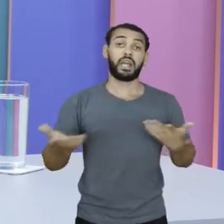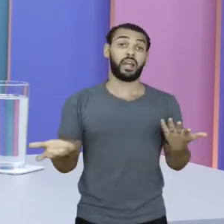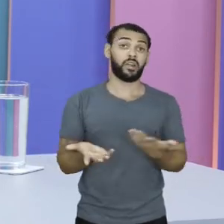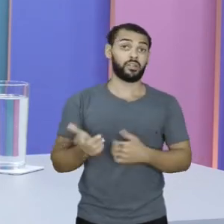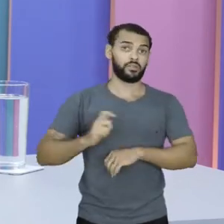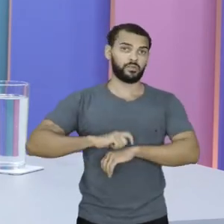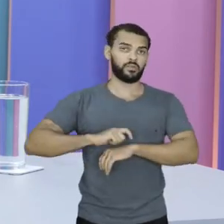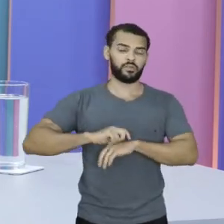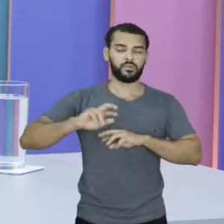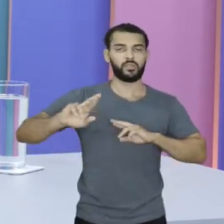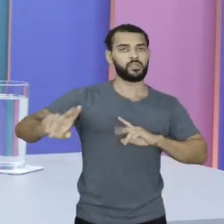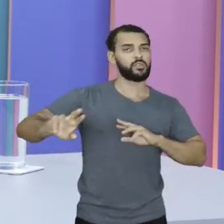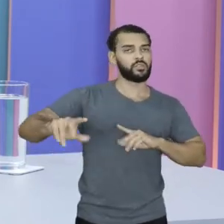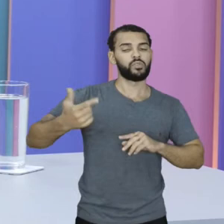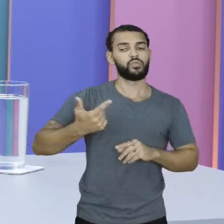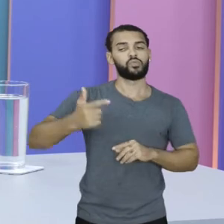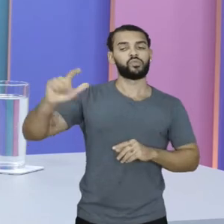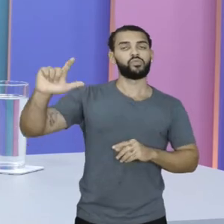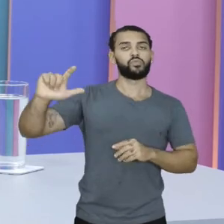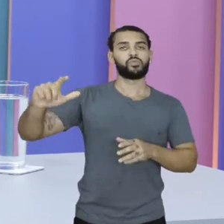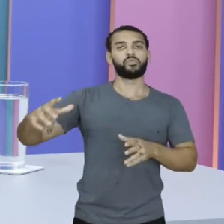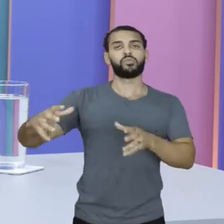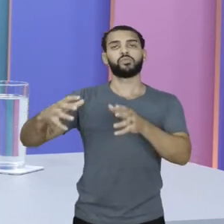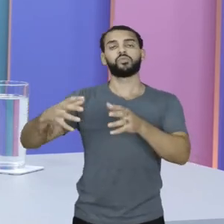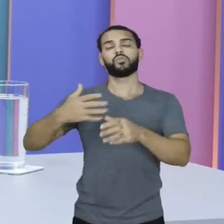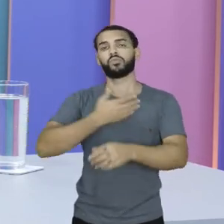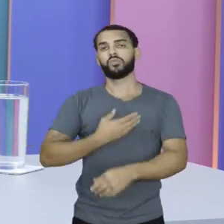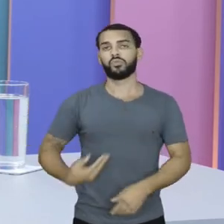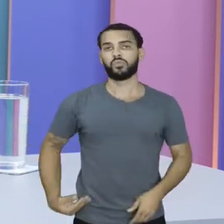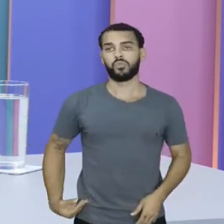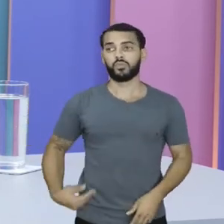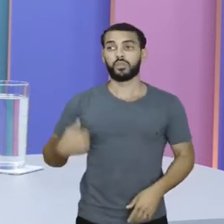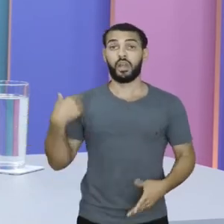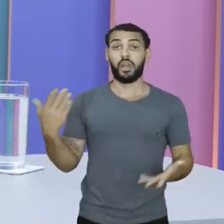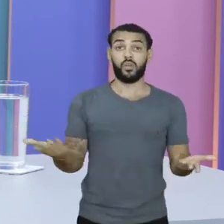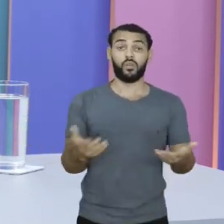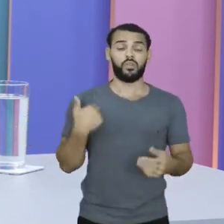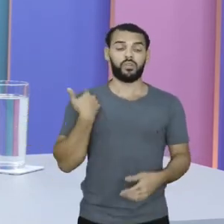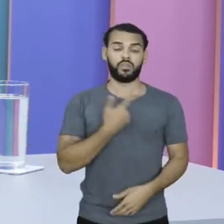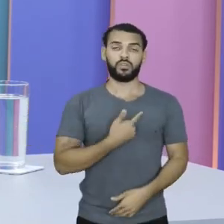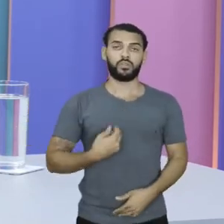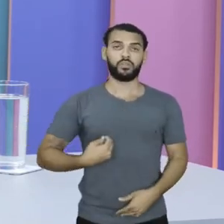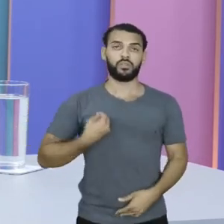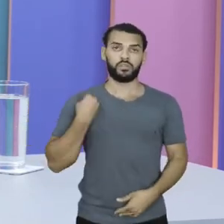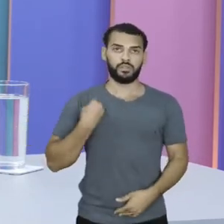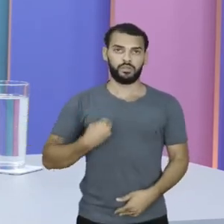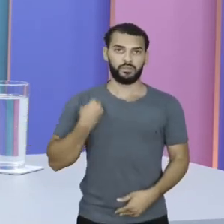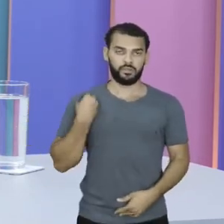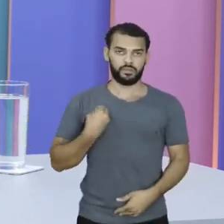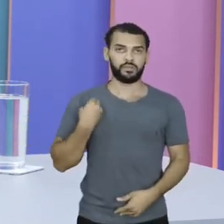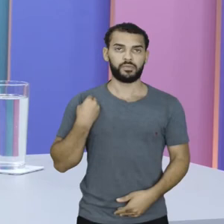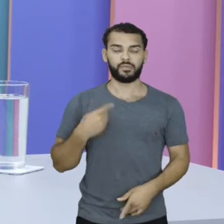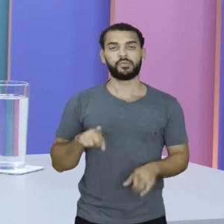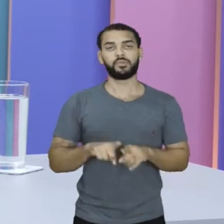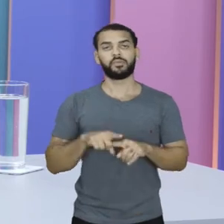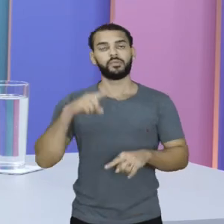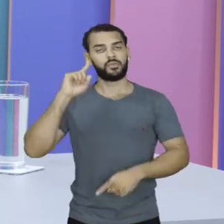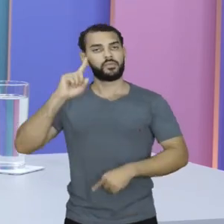outros governos populares e democráticos, nesse a gente vivenciou, pelo menos a minha geração e as que vieram depois de